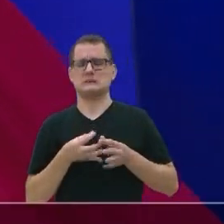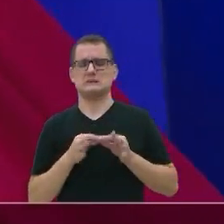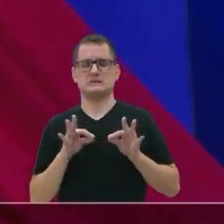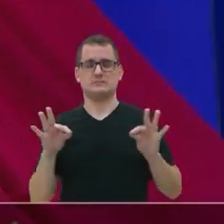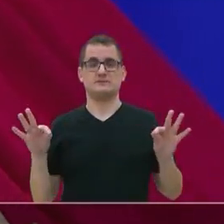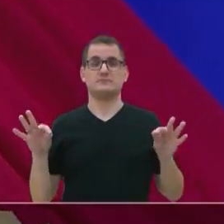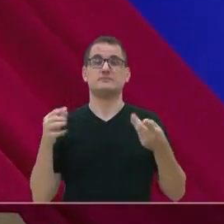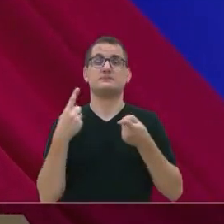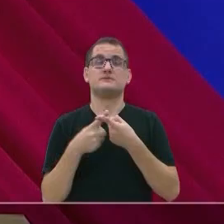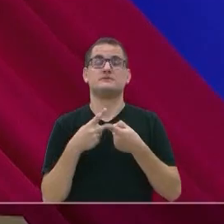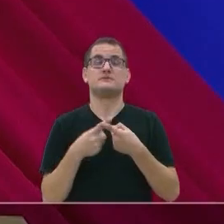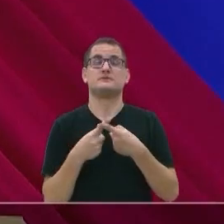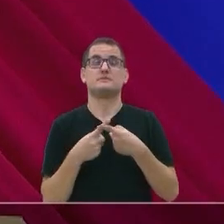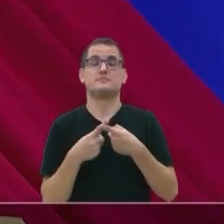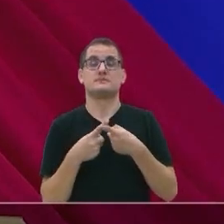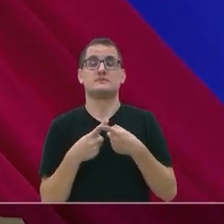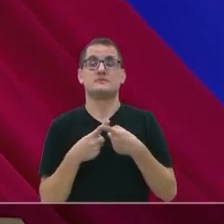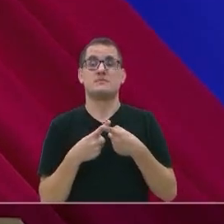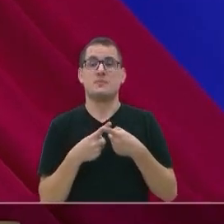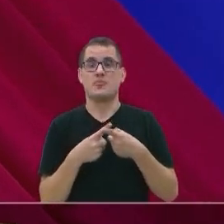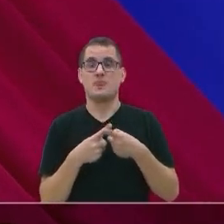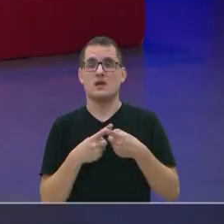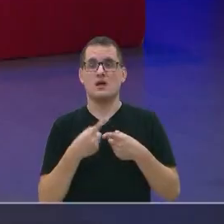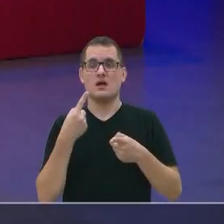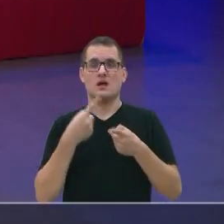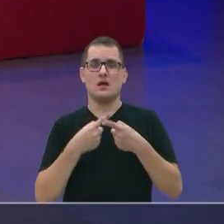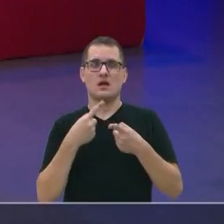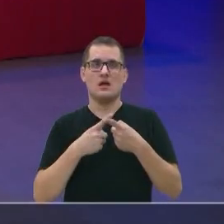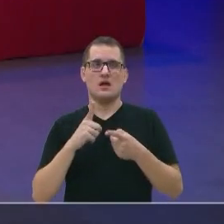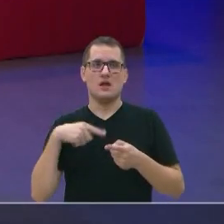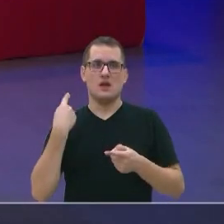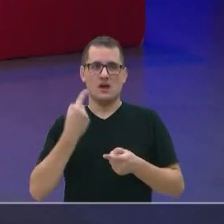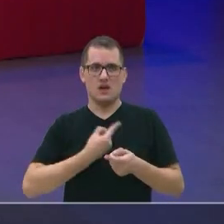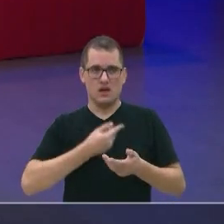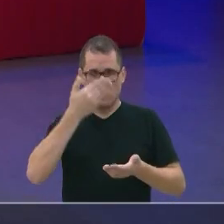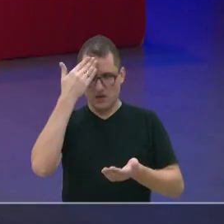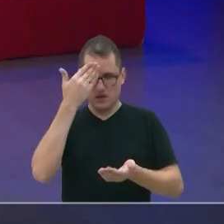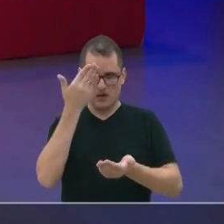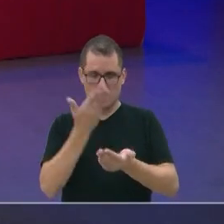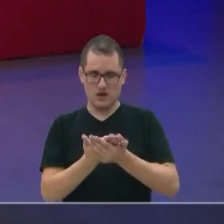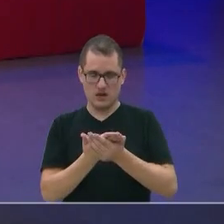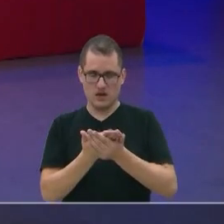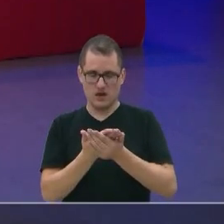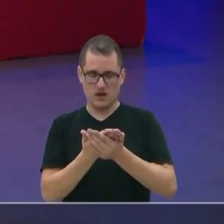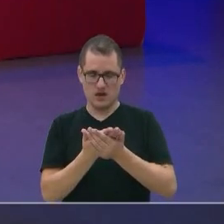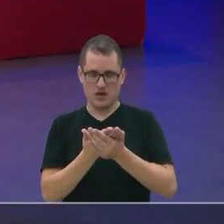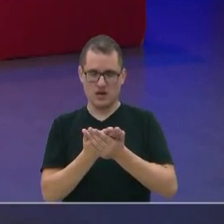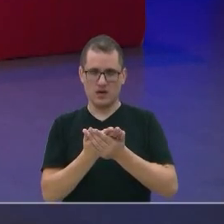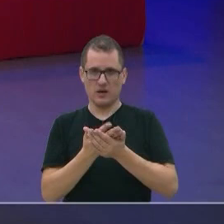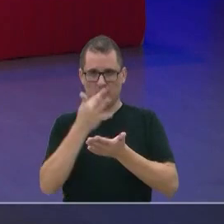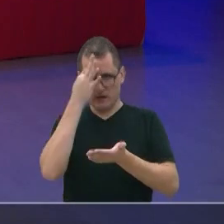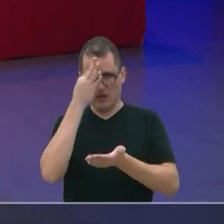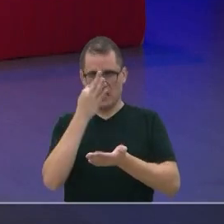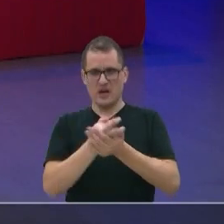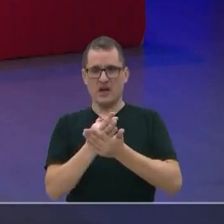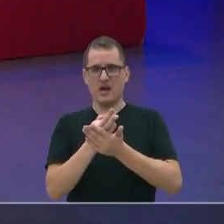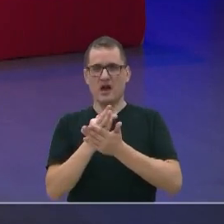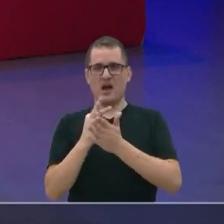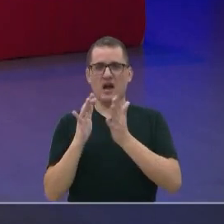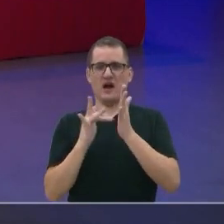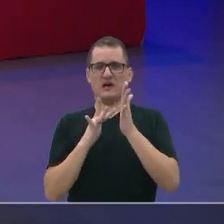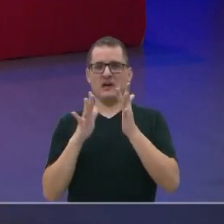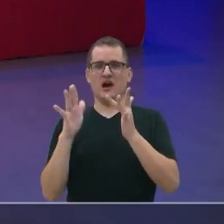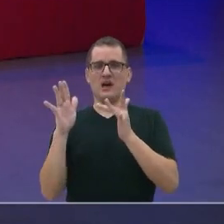quê? Nós acreditamos pela fé no transcendente, naquilo que